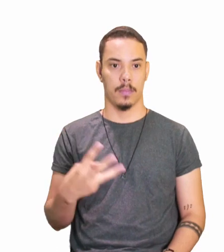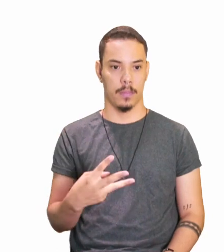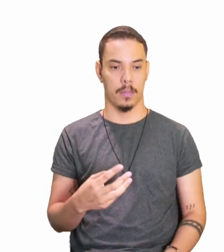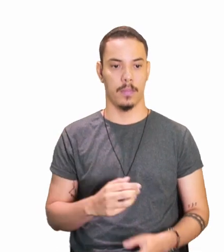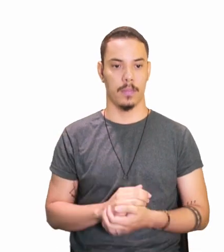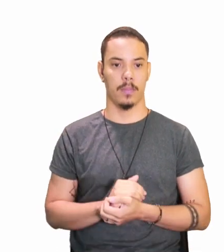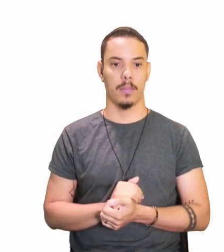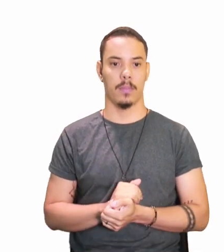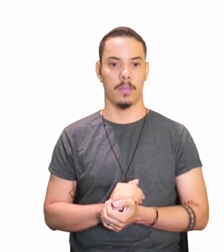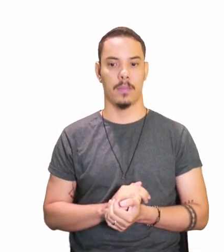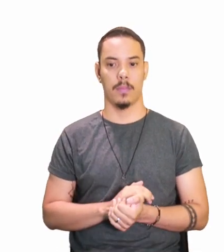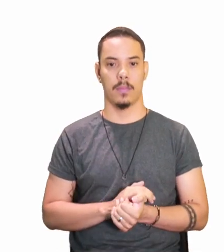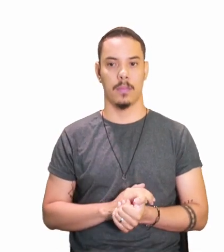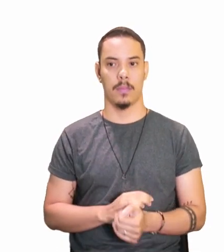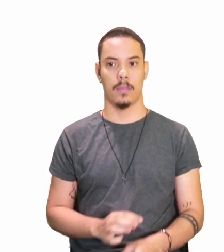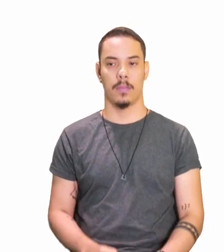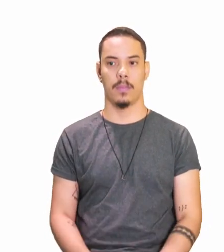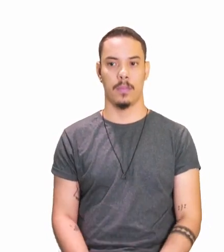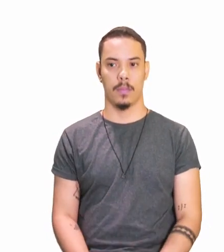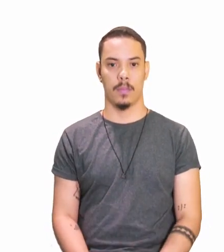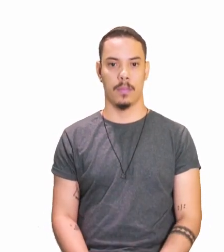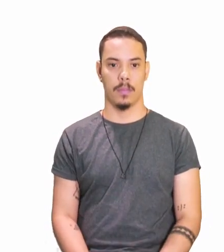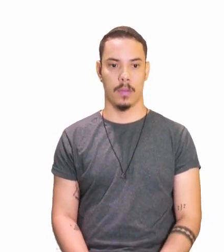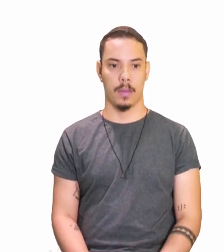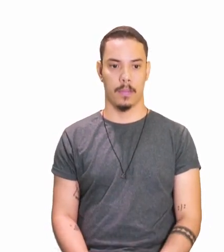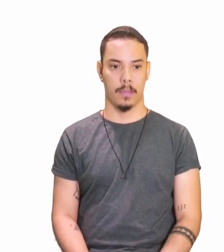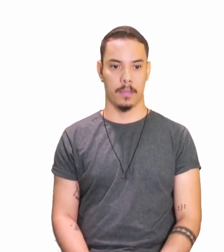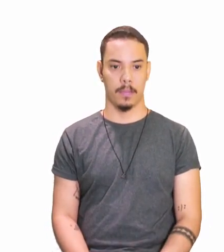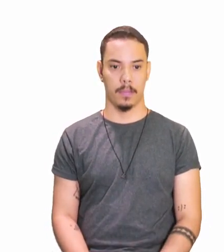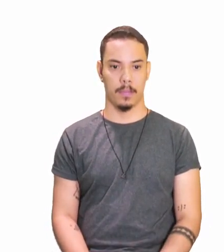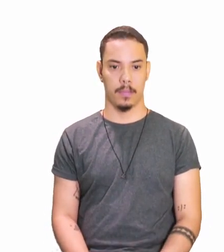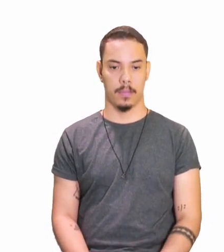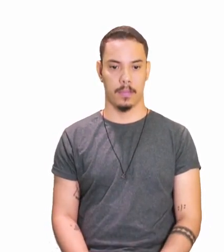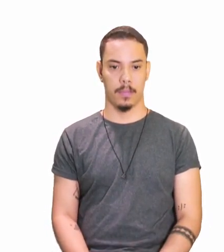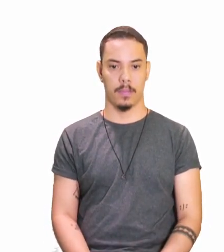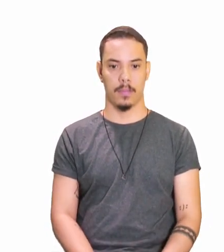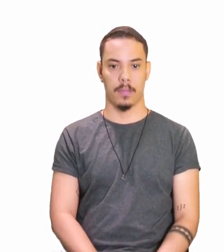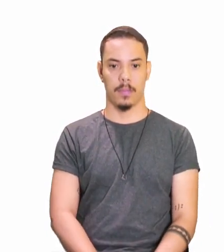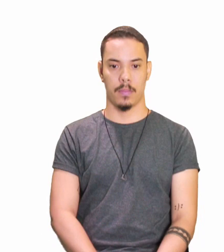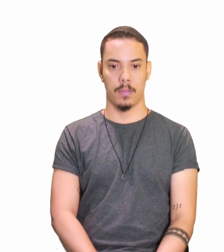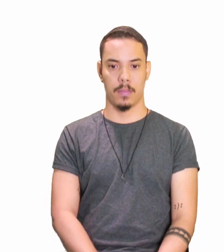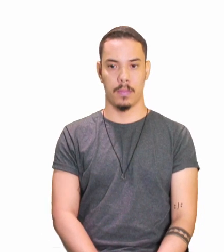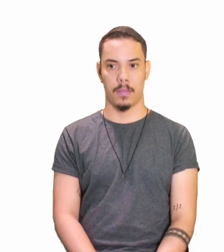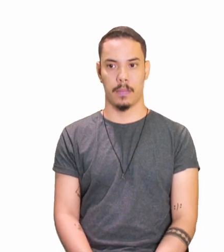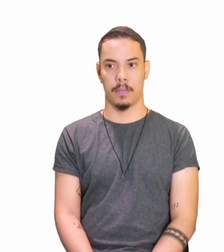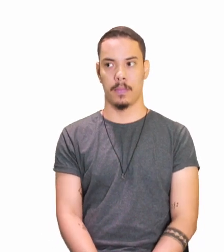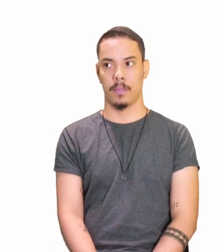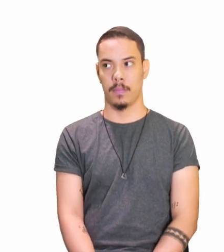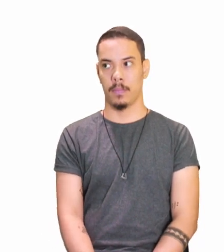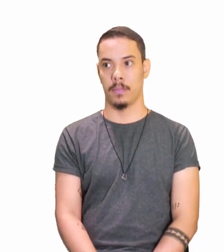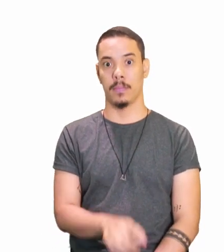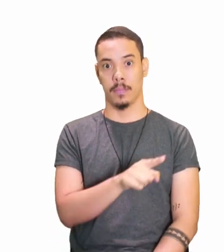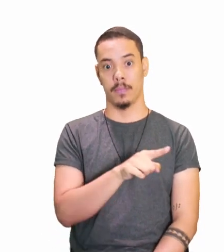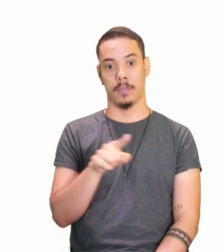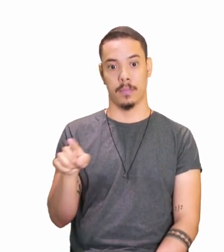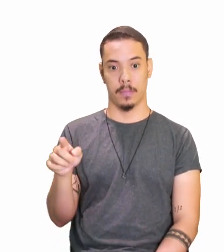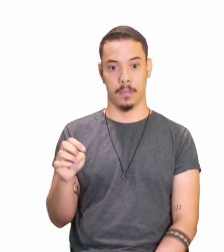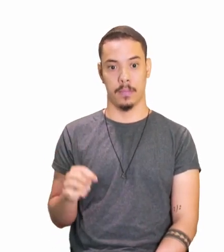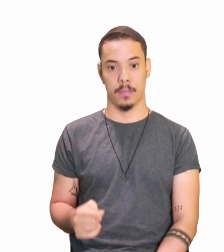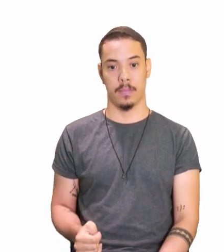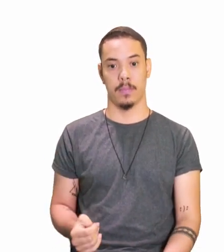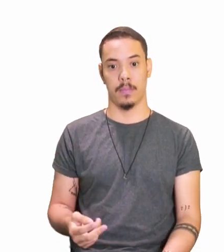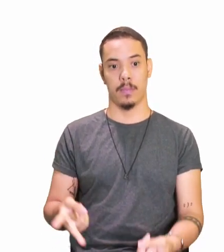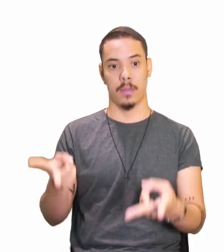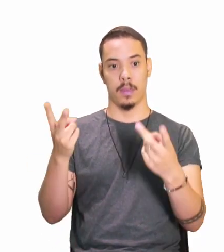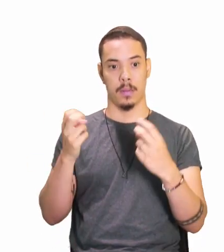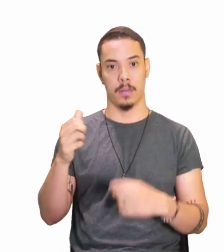e número singular e plural, tá bom? Nós, em pouco tempo, arrumaremos toda a bagunça. Então, você percebe aqui, arrumaremos primeira